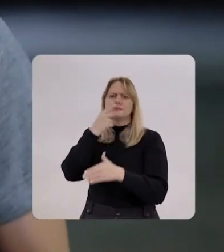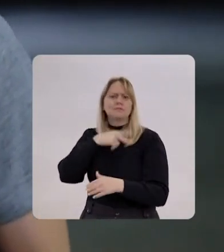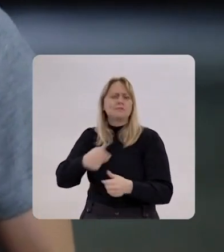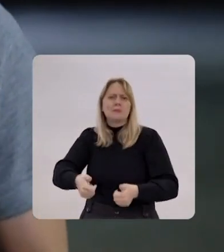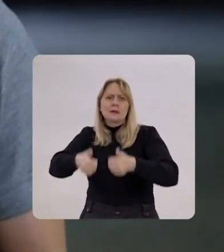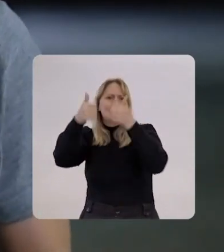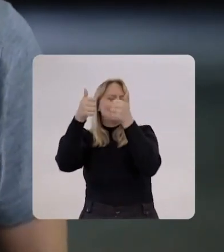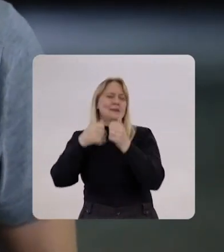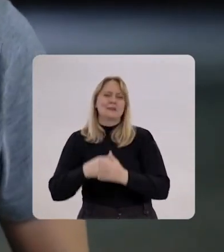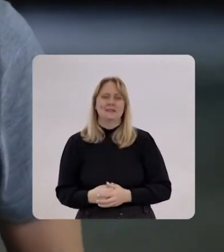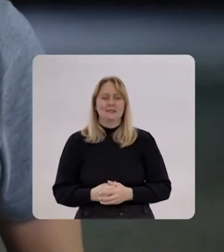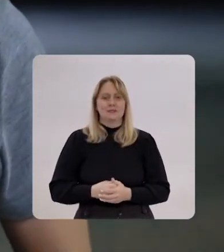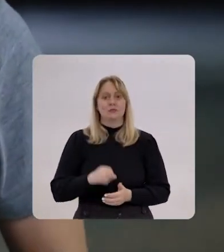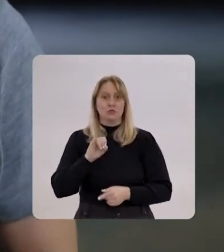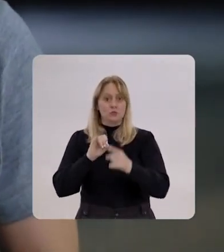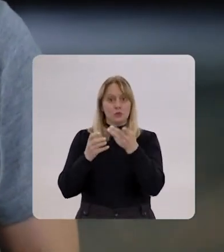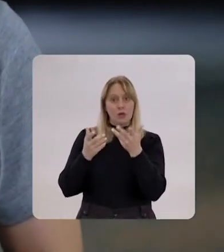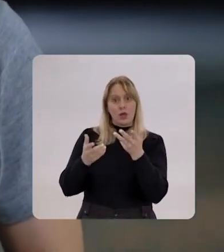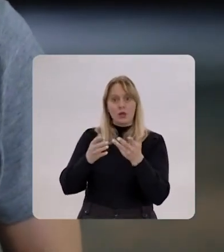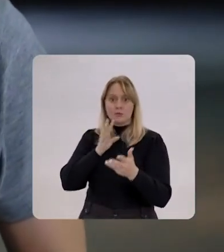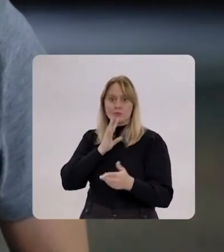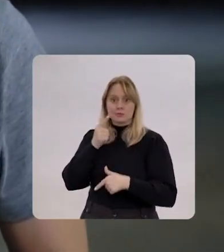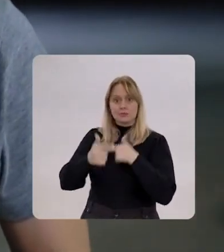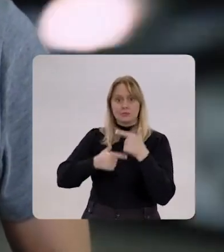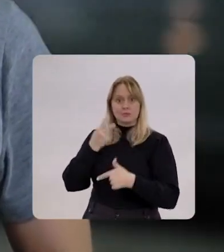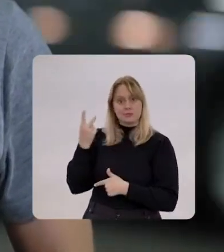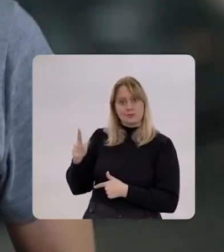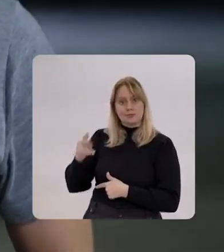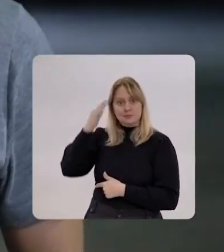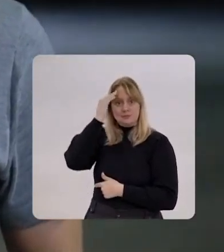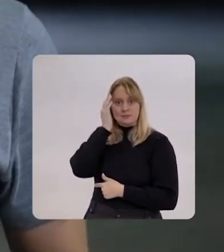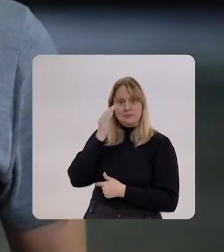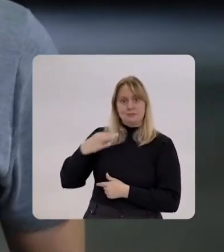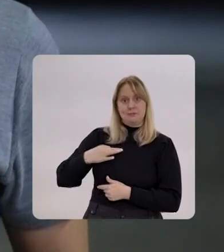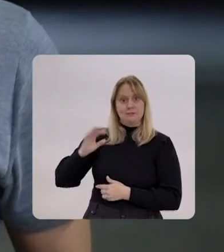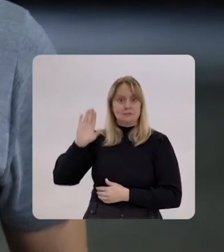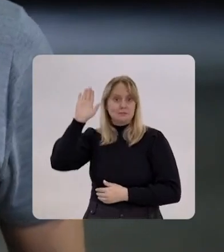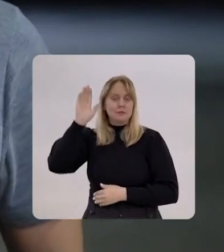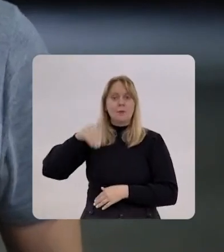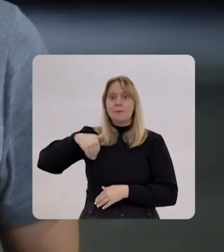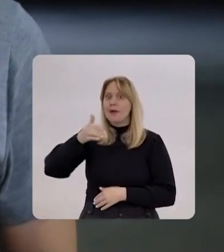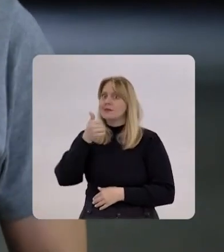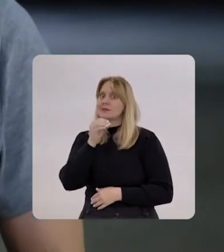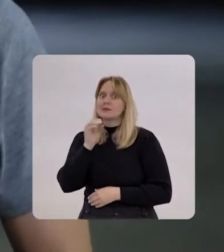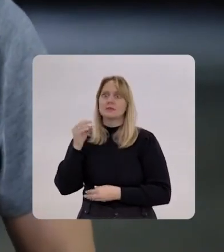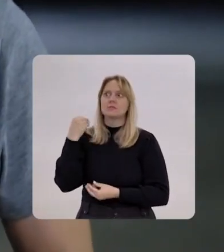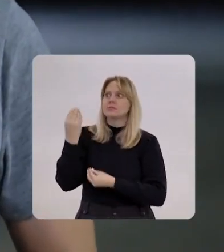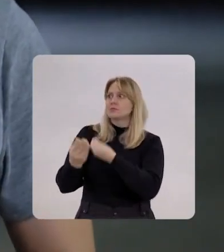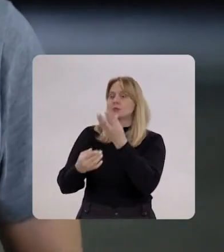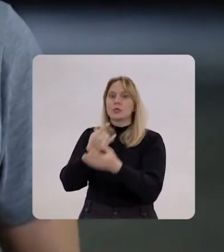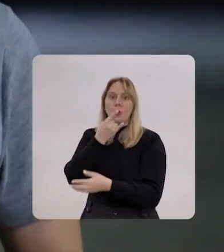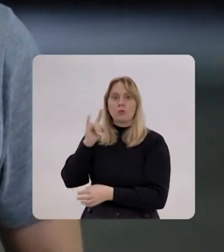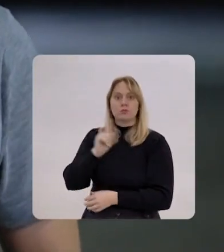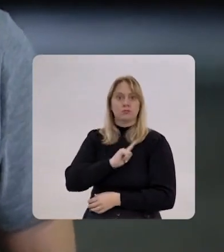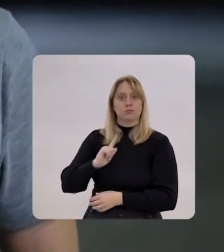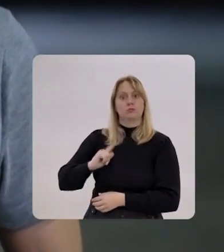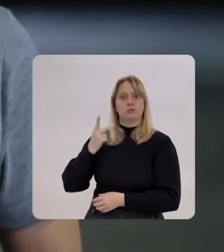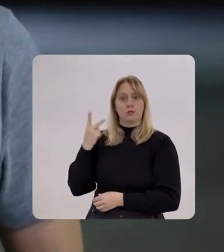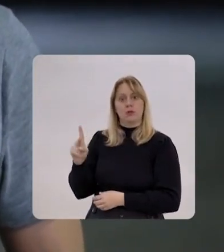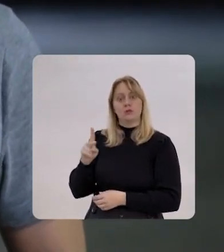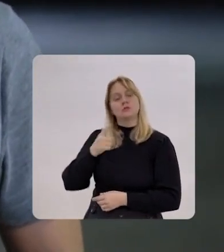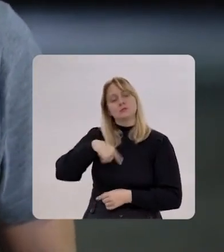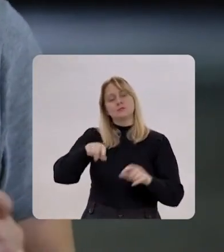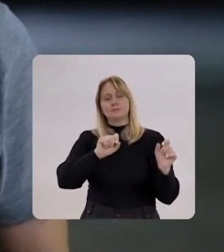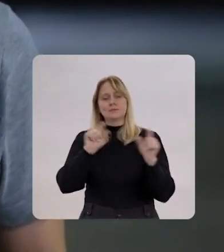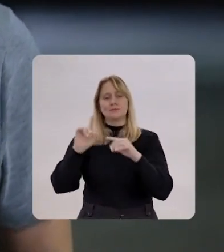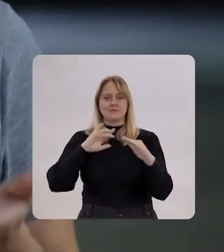seguro. Se tu quer continuar conhecendo o trabalho da nossa candidata e conferindo as mais de 100 obras entregues na última gestão, acompanhe nas redes